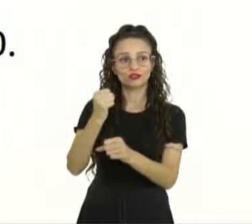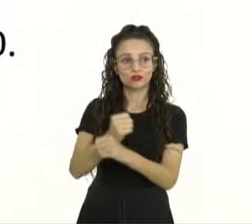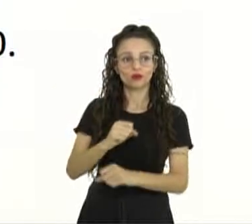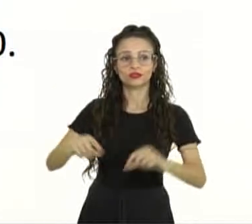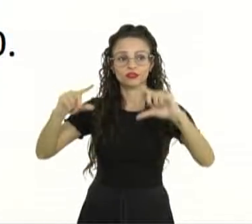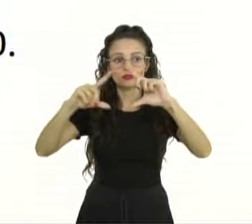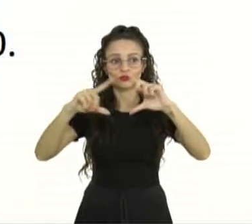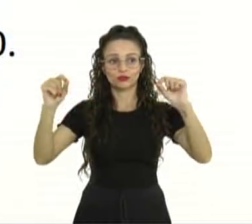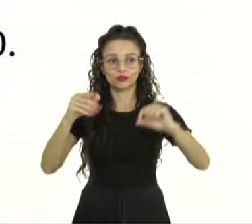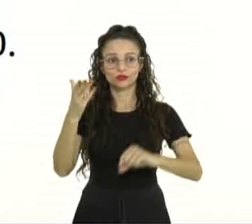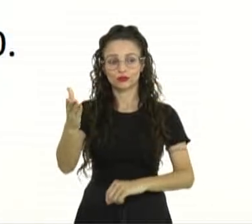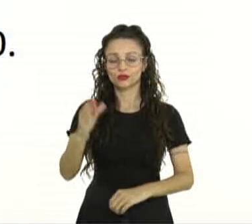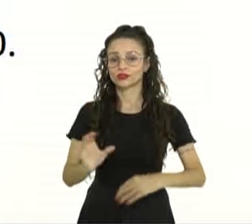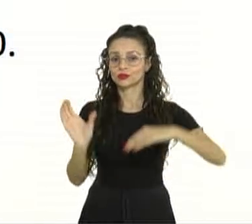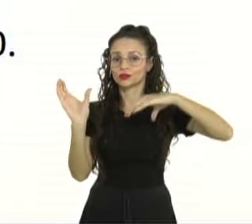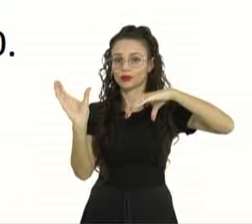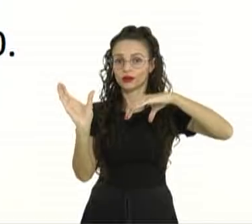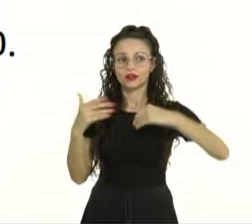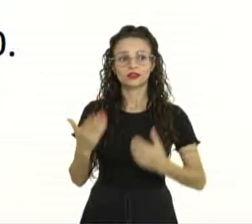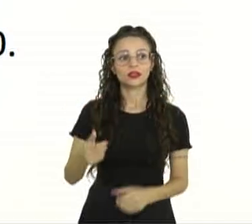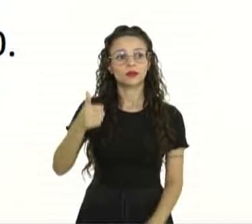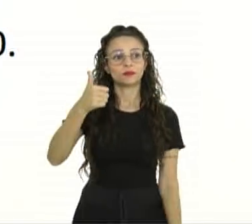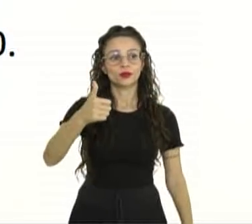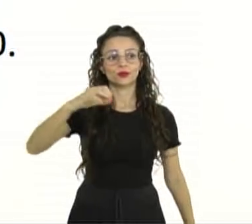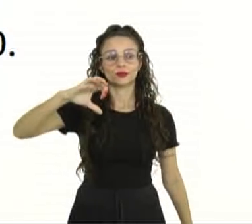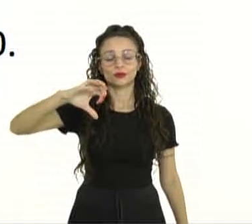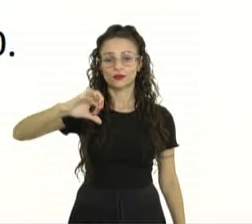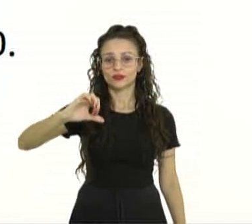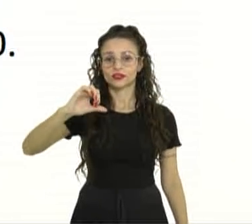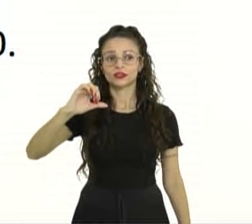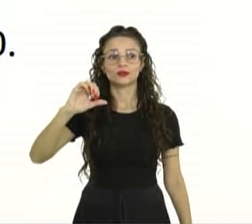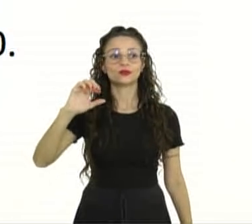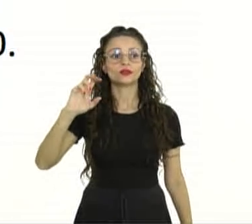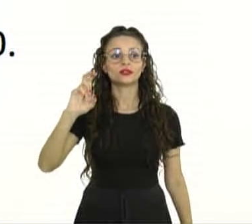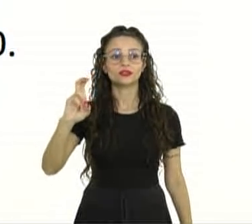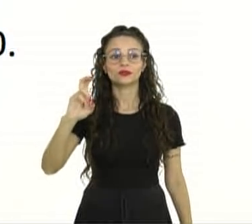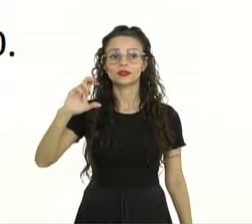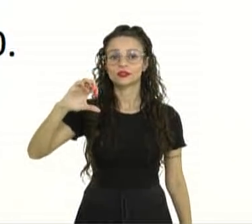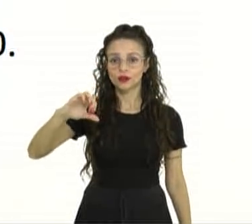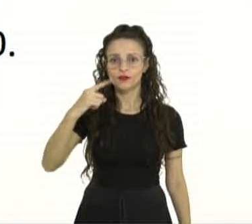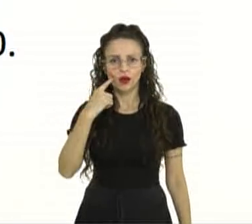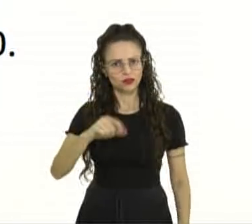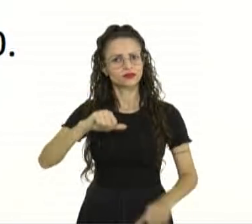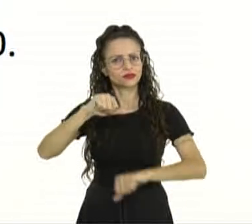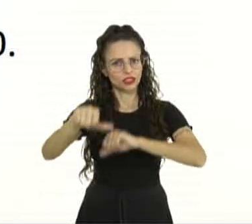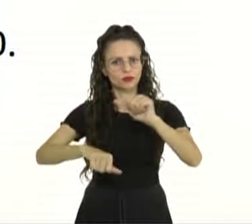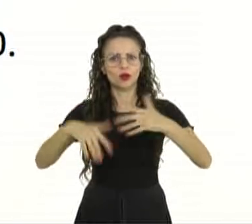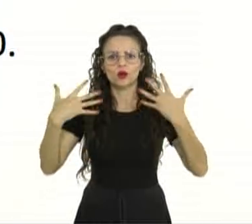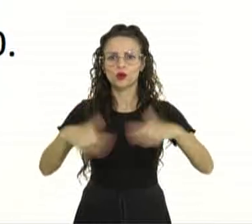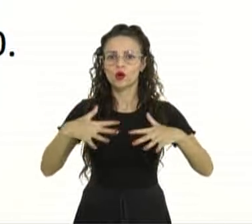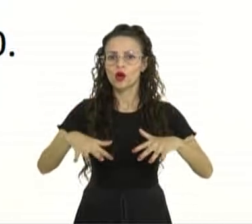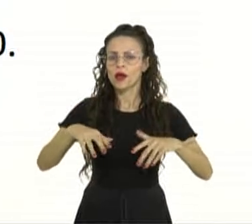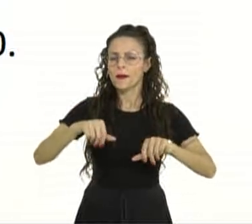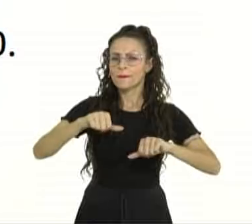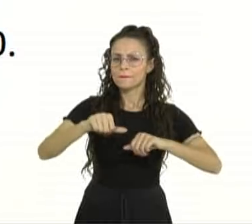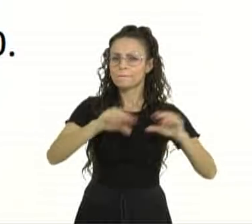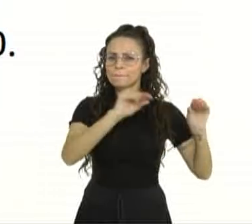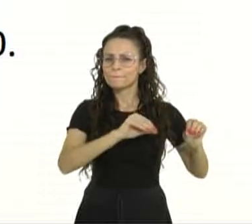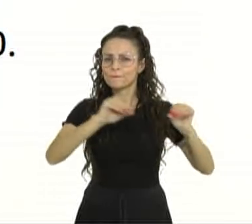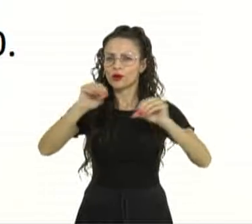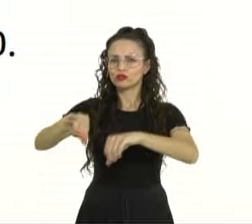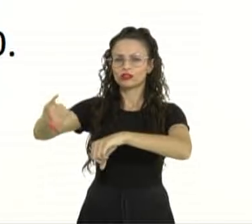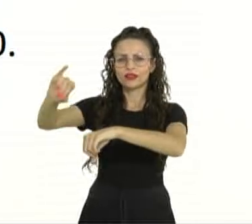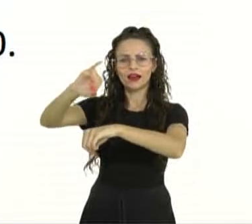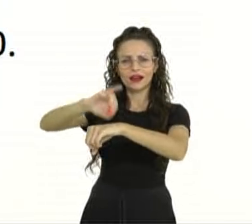grande transformação do Congresso Nacional de 1959, uma grande transformação social, não acham? Mudar a capital do país e,